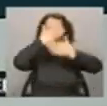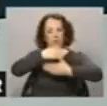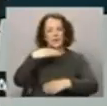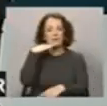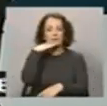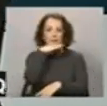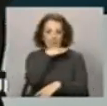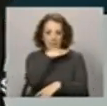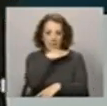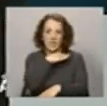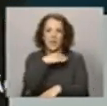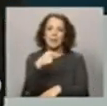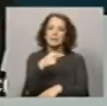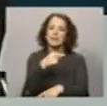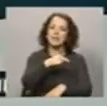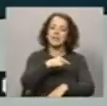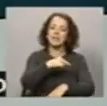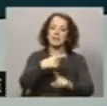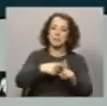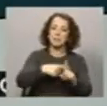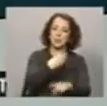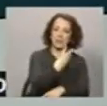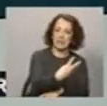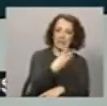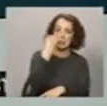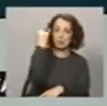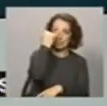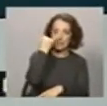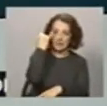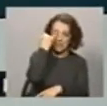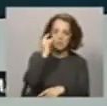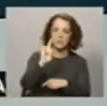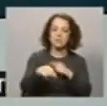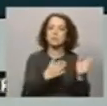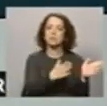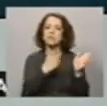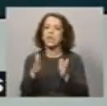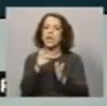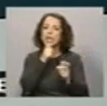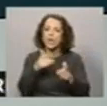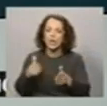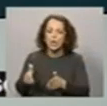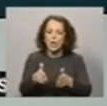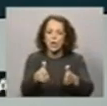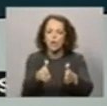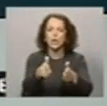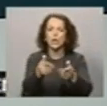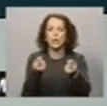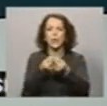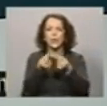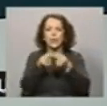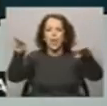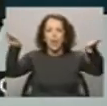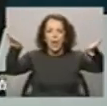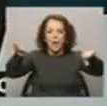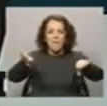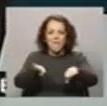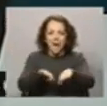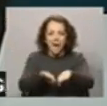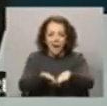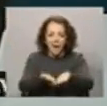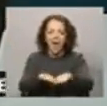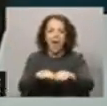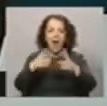com uma mínima de 3 graus em Bragança, e houve formação de nevoeiro em alguns rios, principalmente nos vales dos rios, mas que se